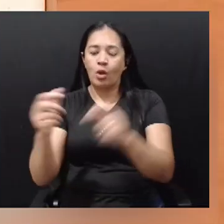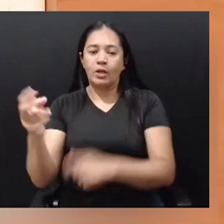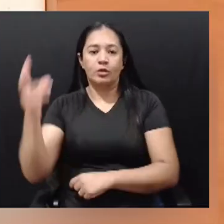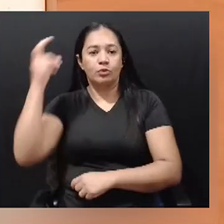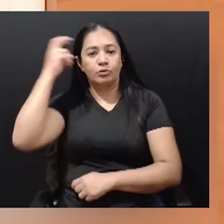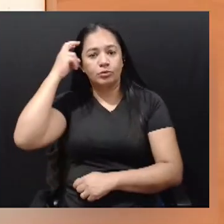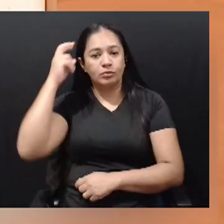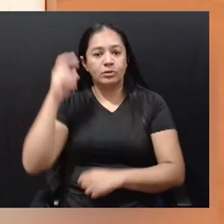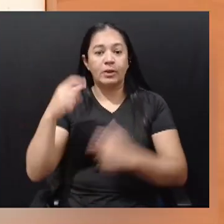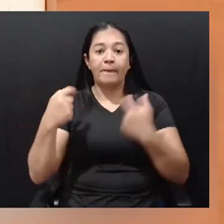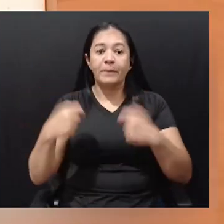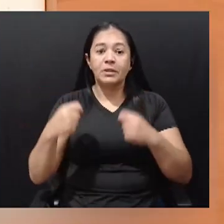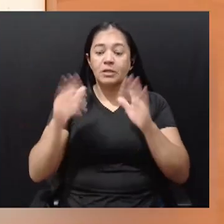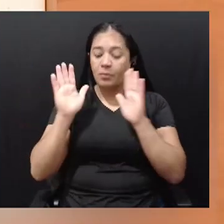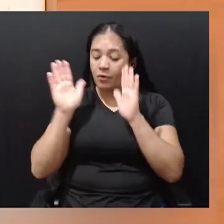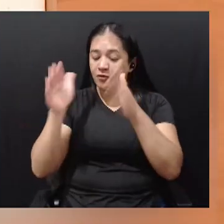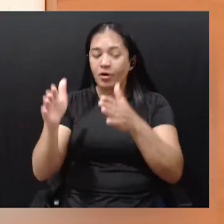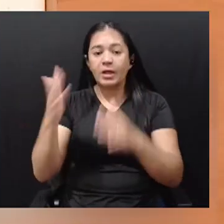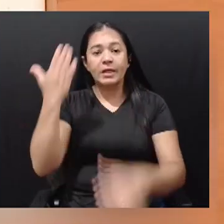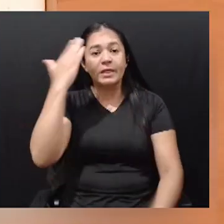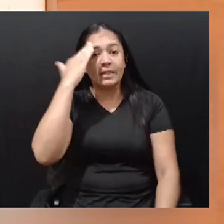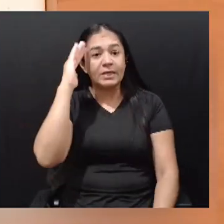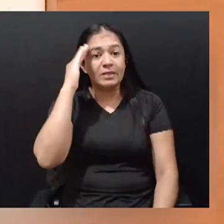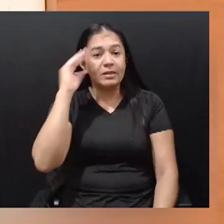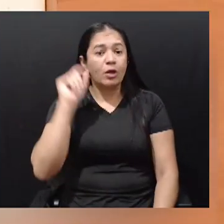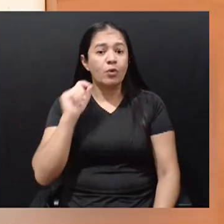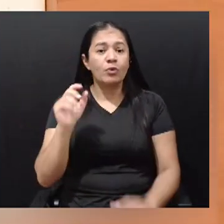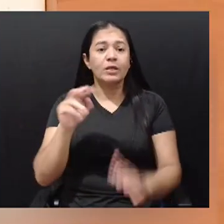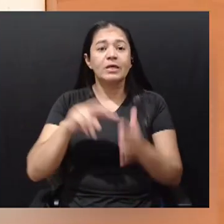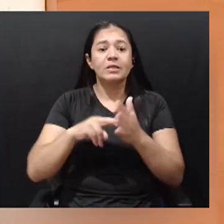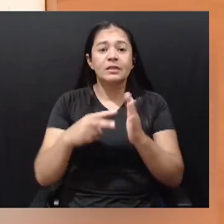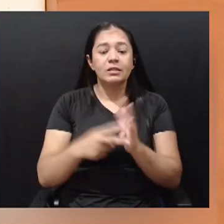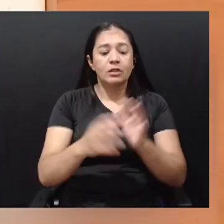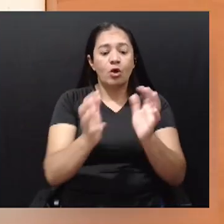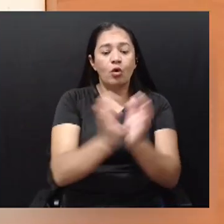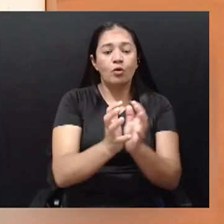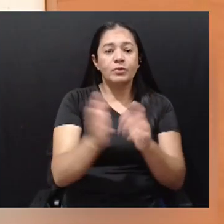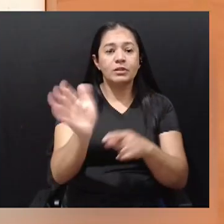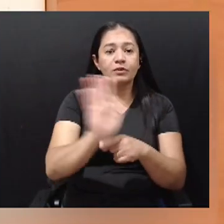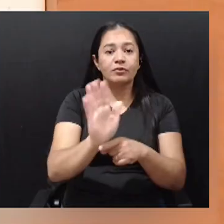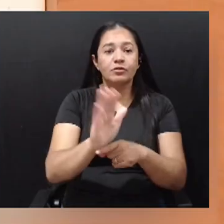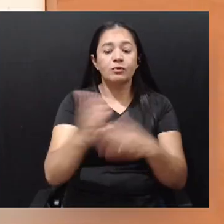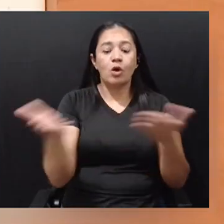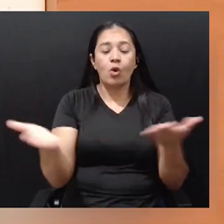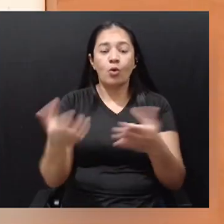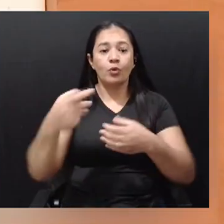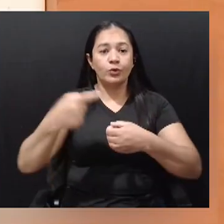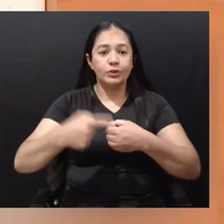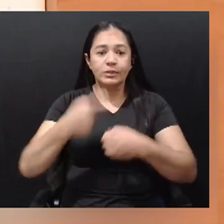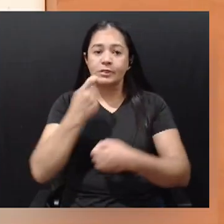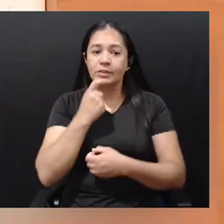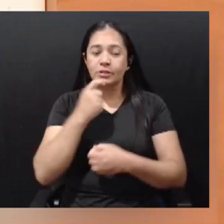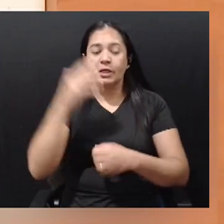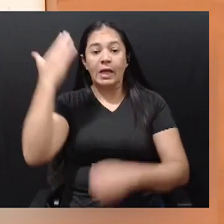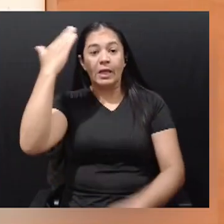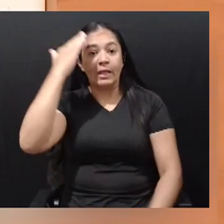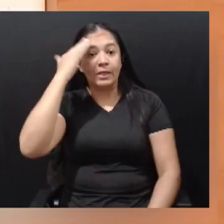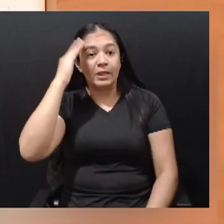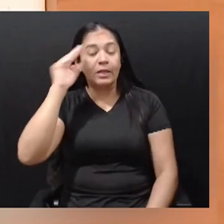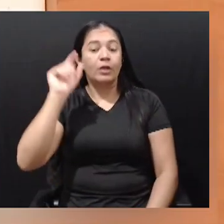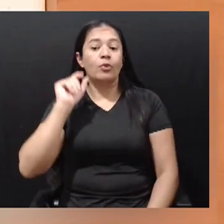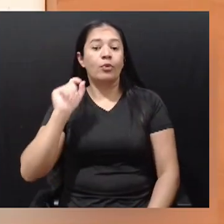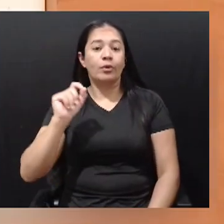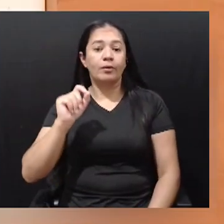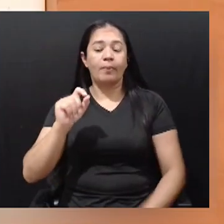e entender o que seria uma comissão fílmica para a cidade de Campinas hoje, entendendo as potências que a gente